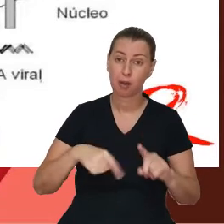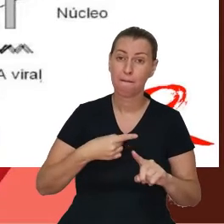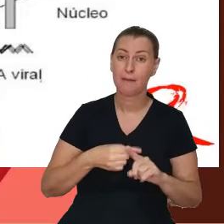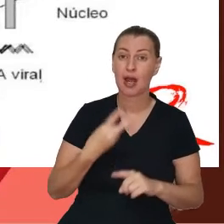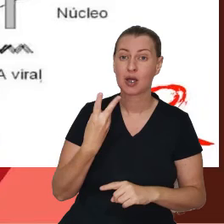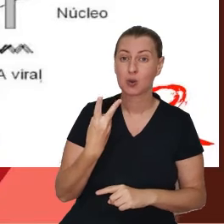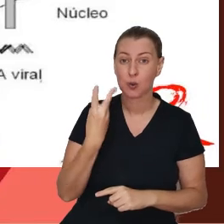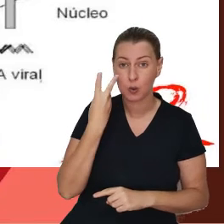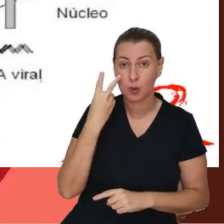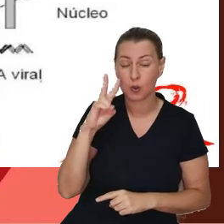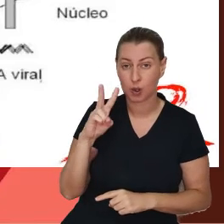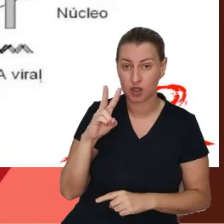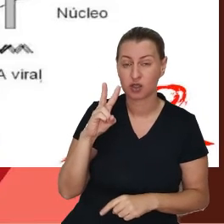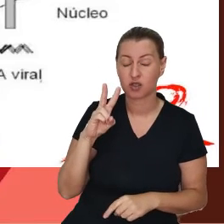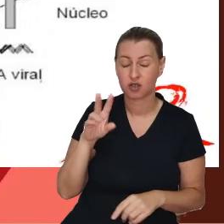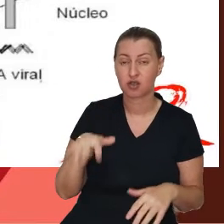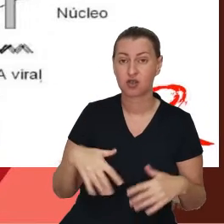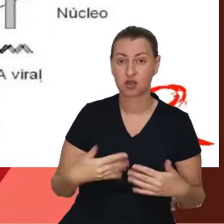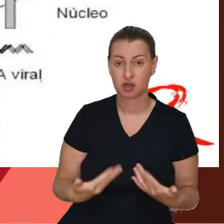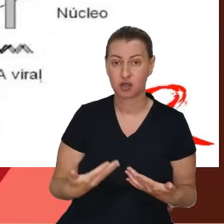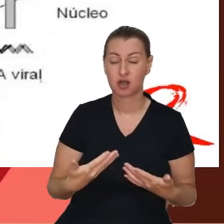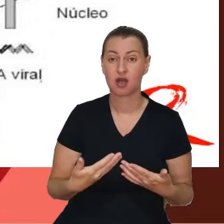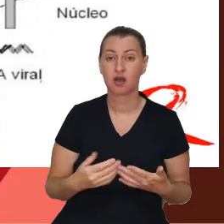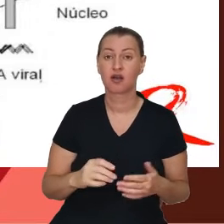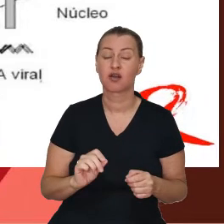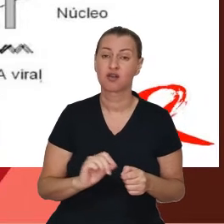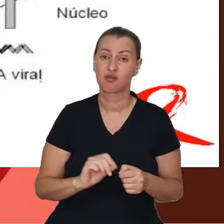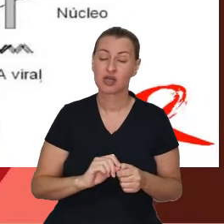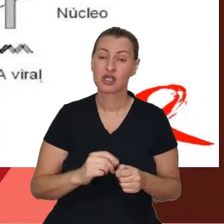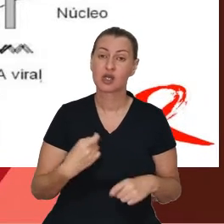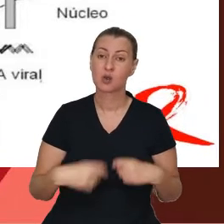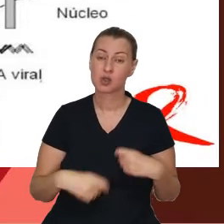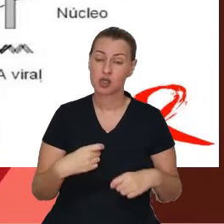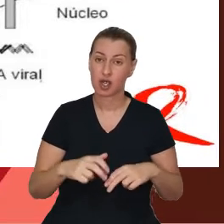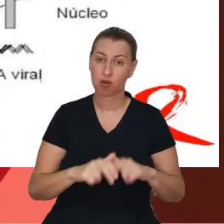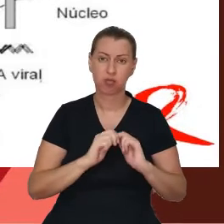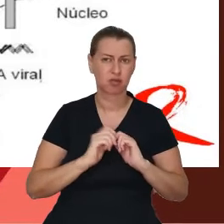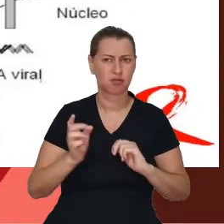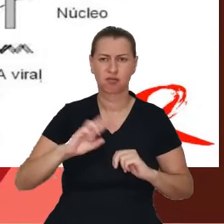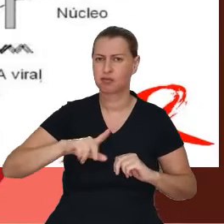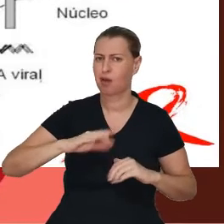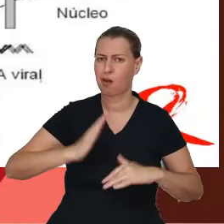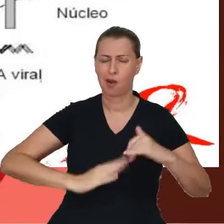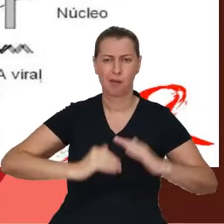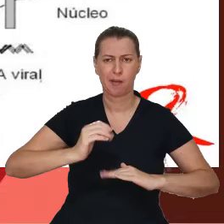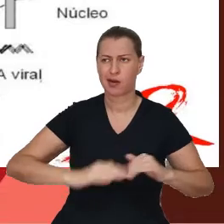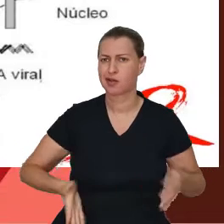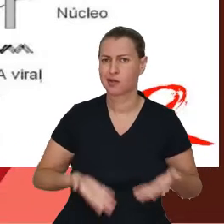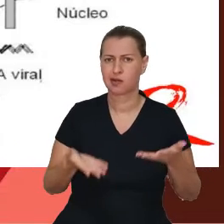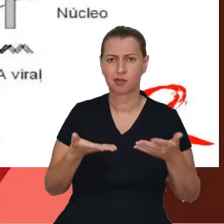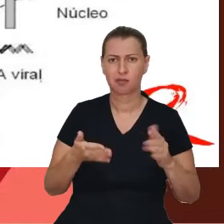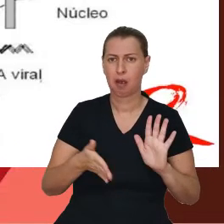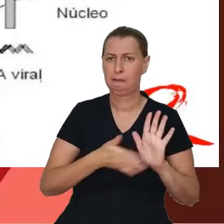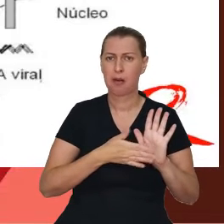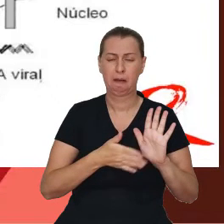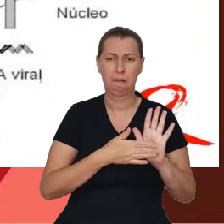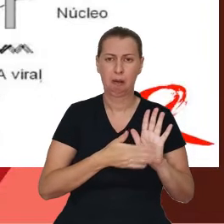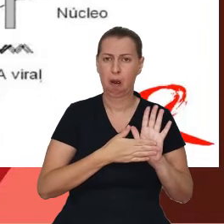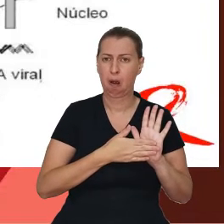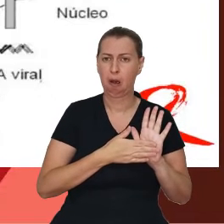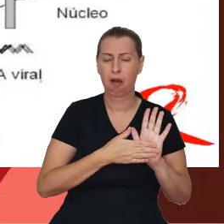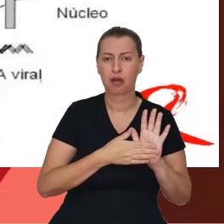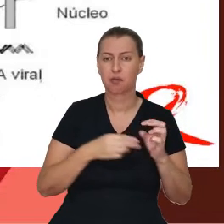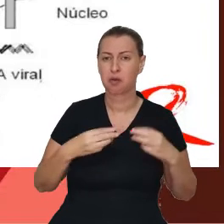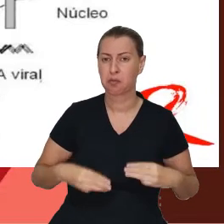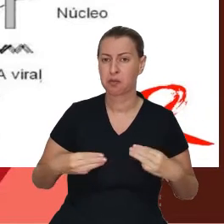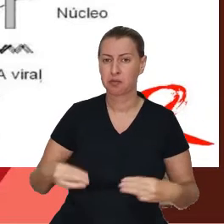2 dias depois da relação. Então, não é uma prática incentivada, proposta pelo Ministério da Saúde, porque